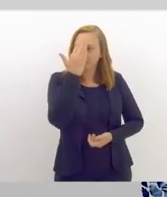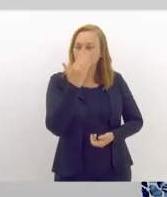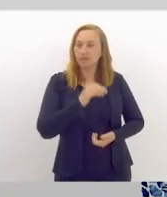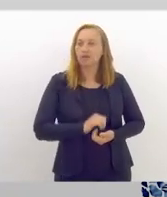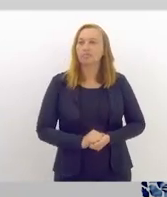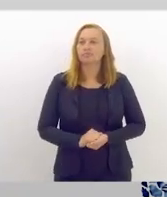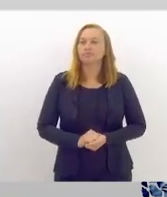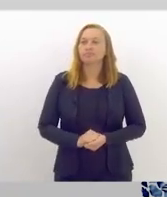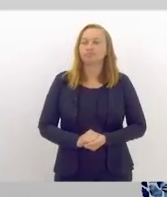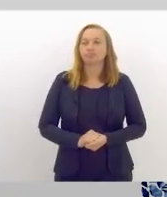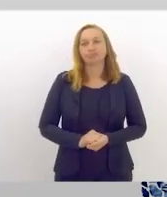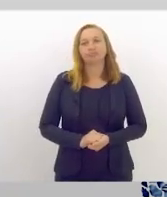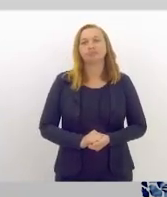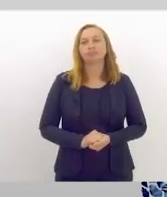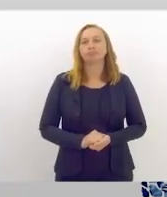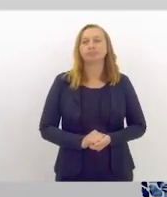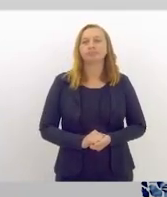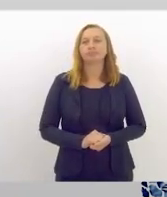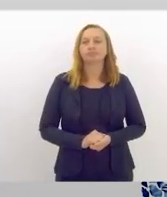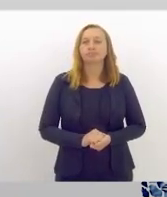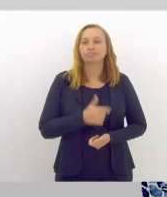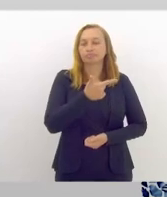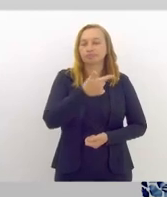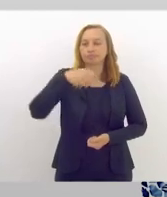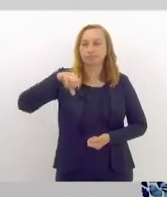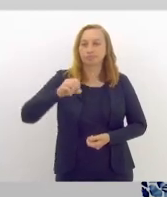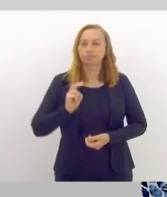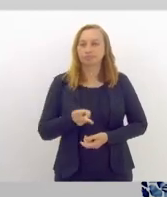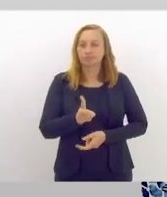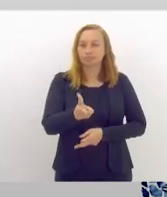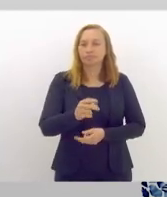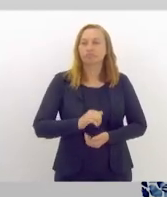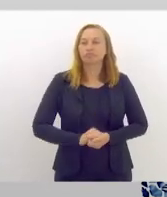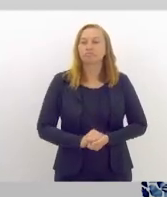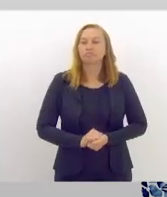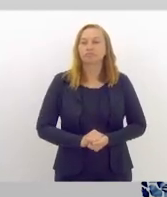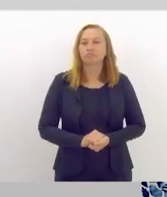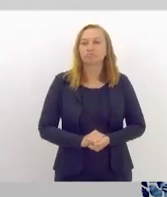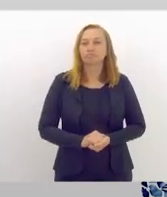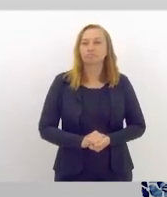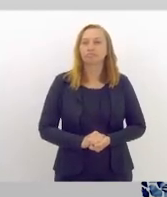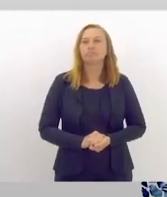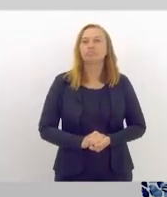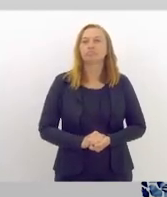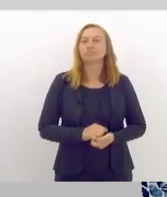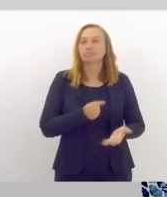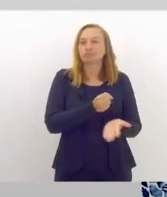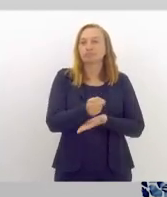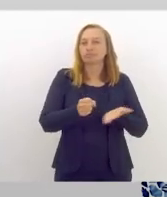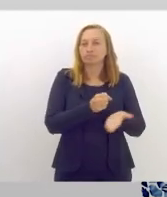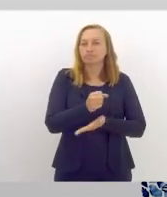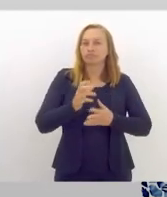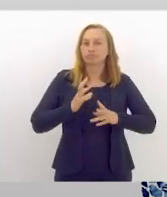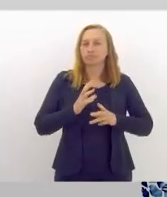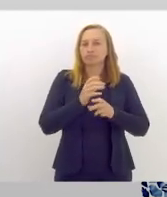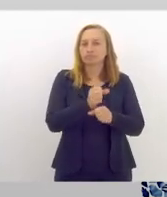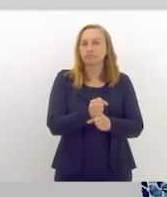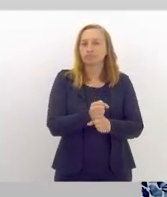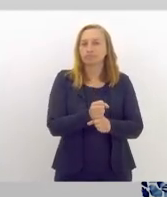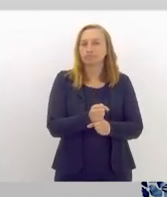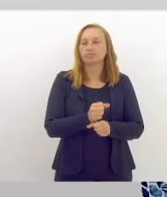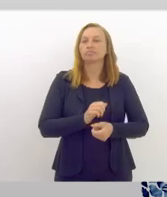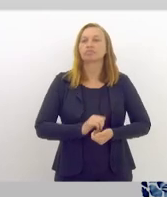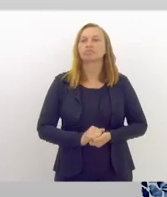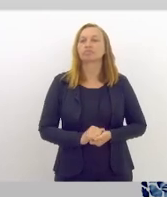do sistema de contas nacionais para o ano de 2019 continuando por favor finalmente a gente chega a base de dados da matriz em são